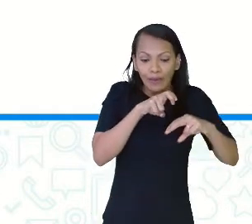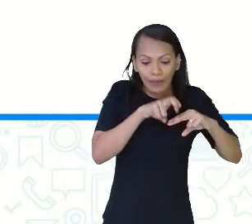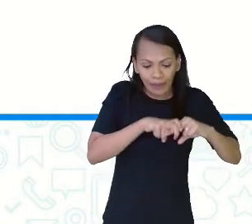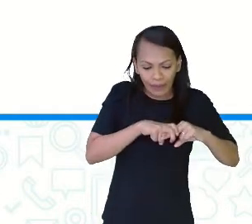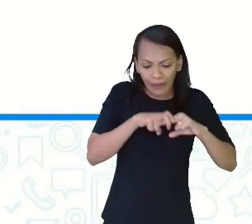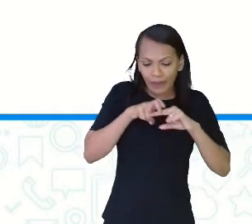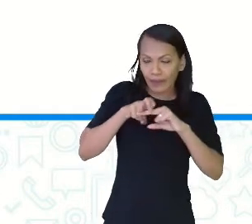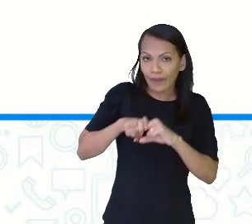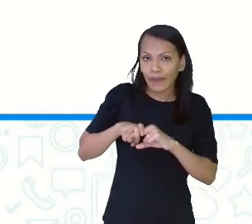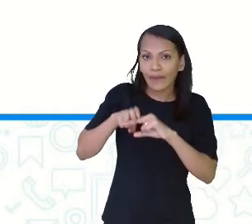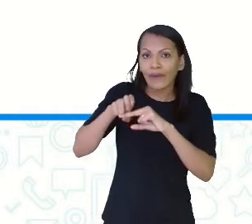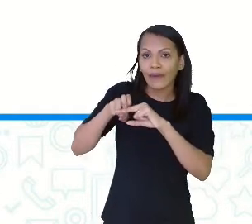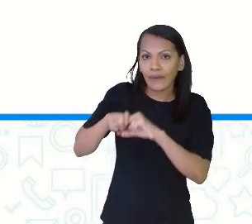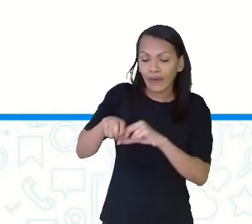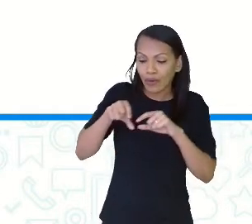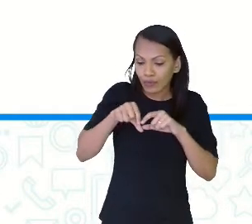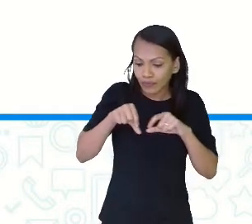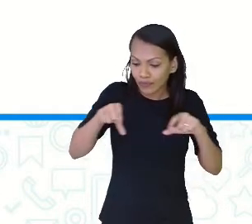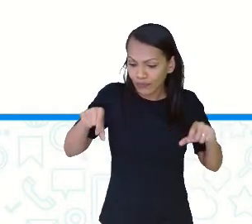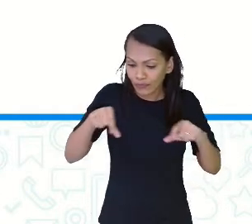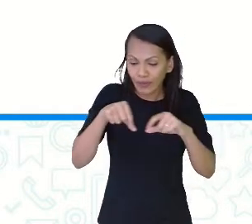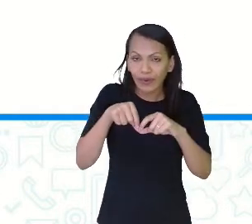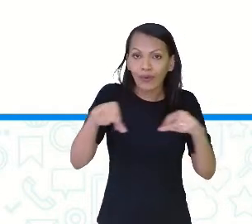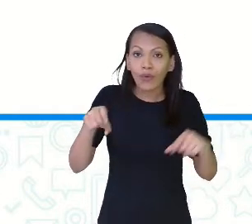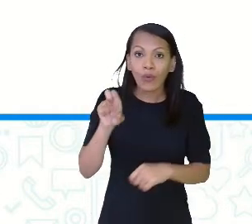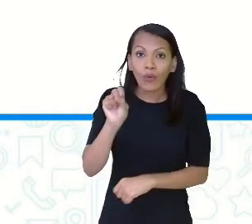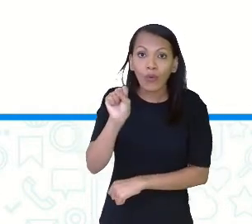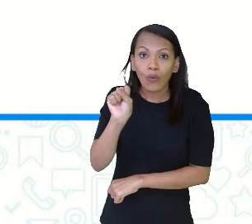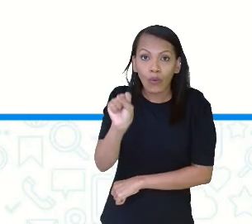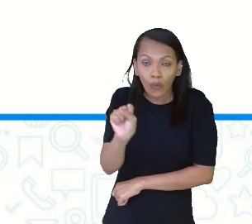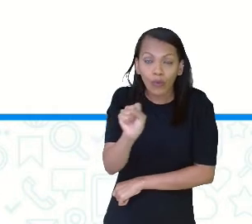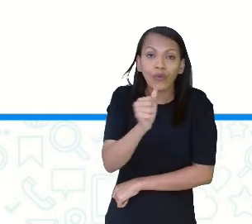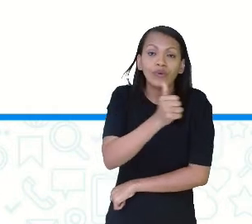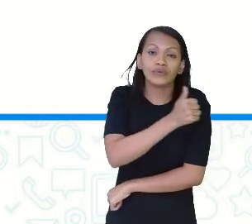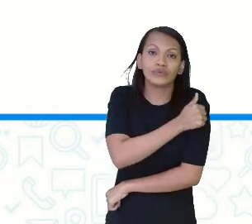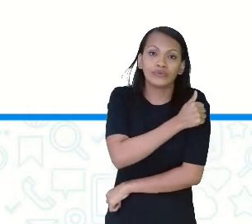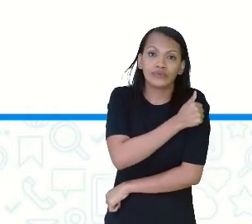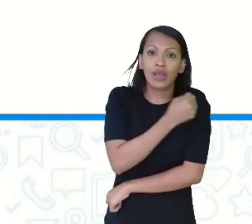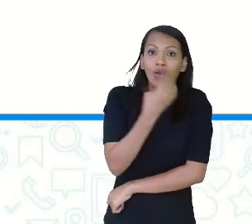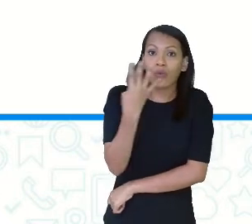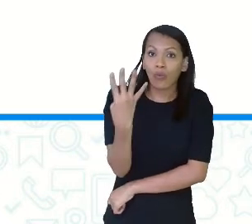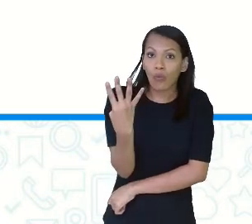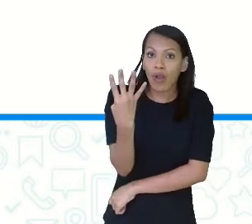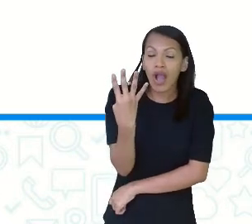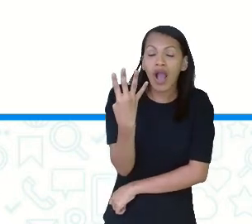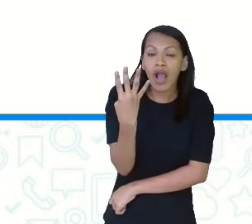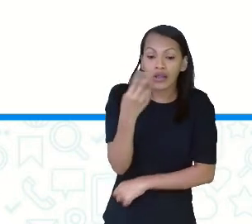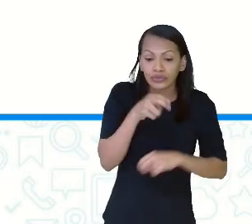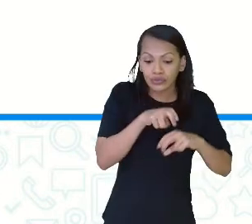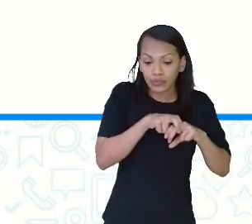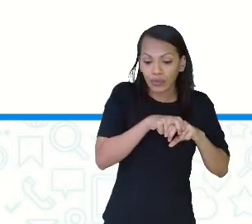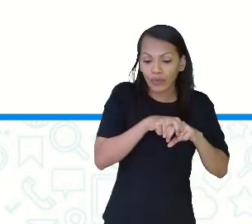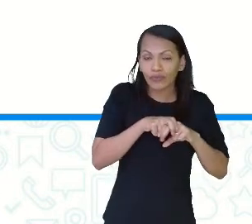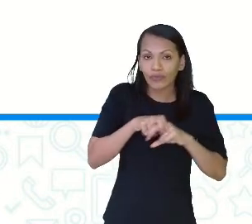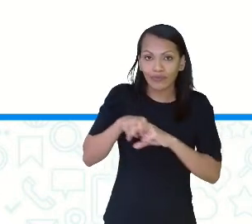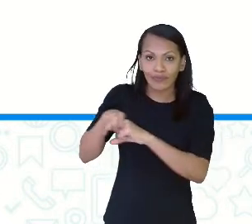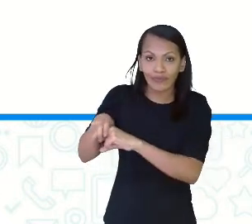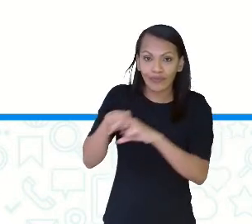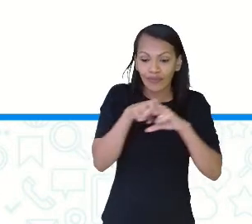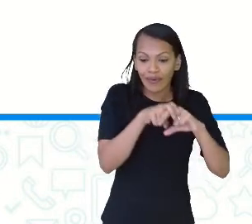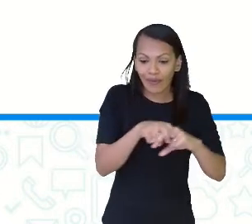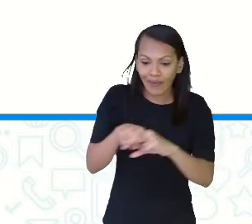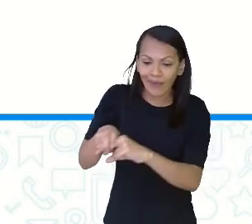cada fileira contém 8 alunos. 4 fileiras de cadeira, onde nessas fileiras